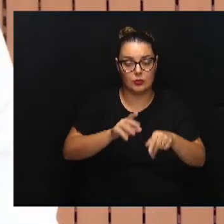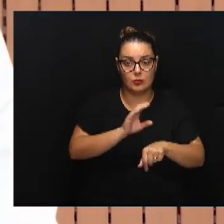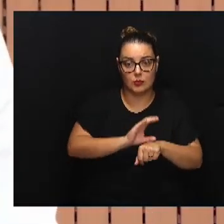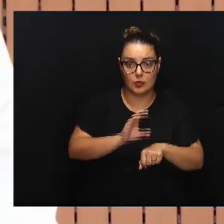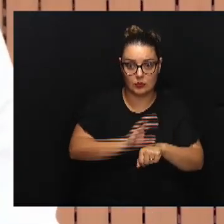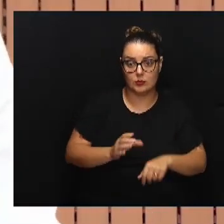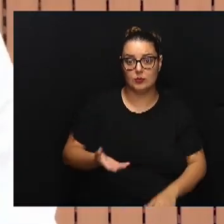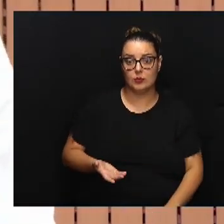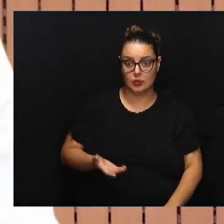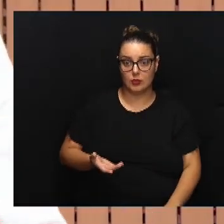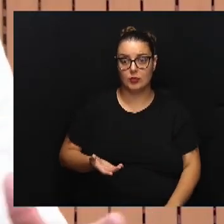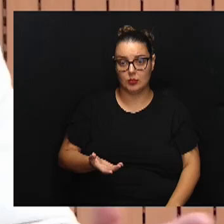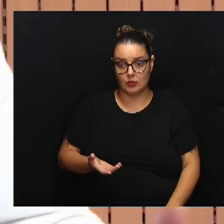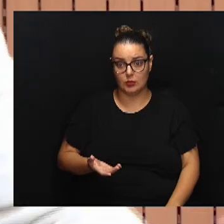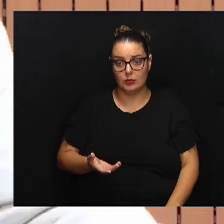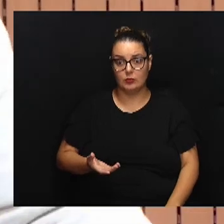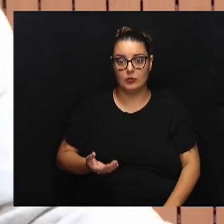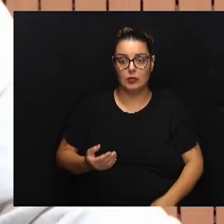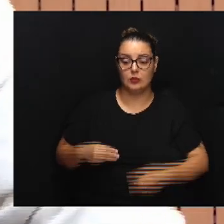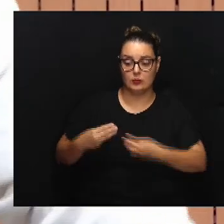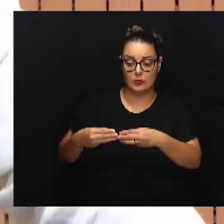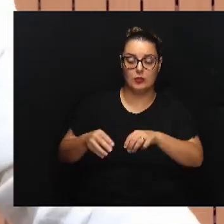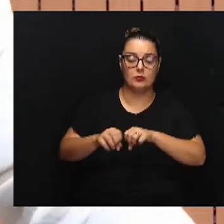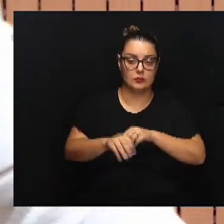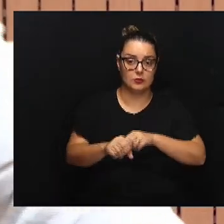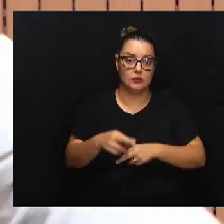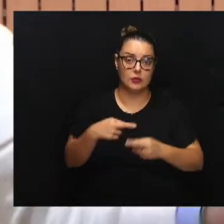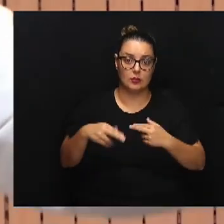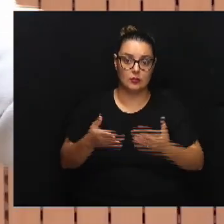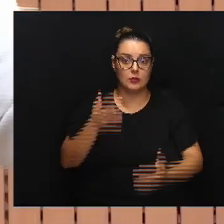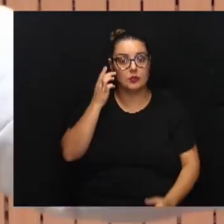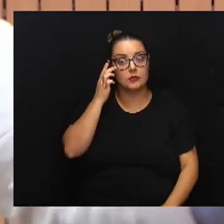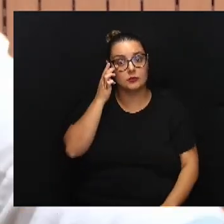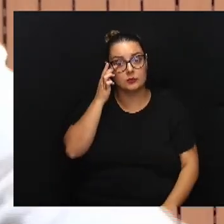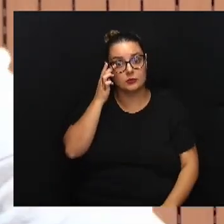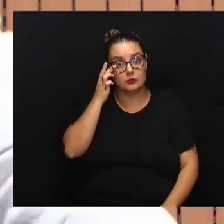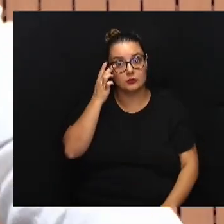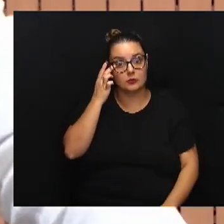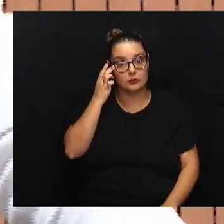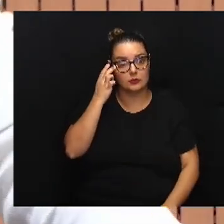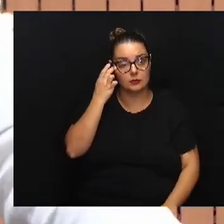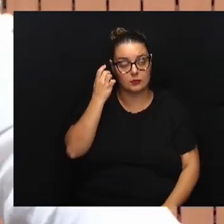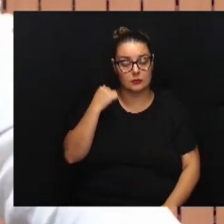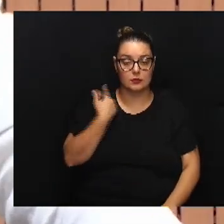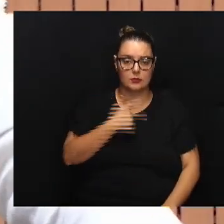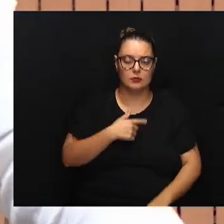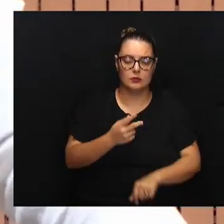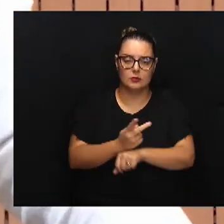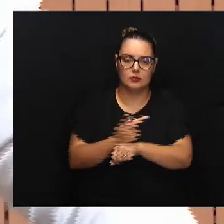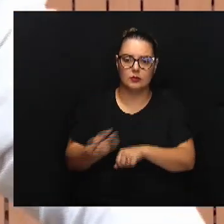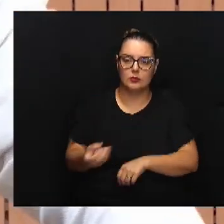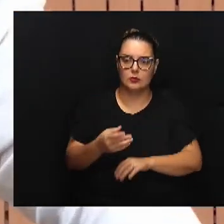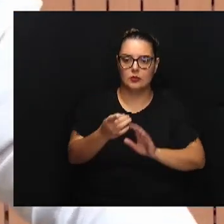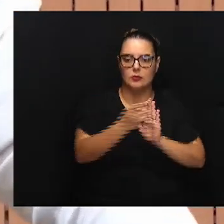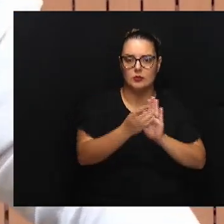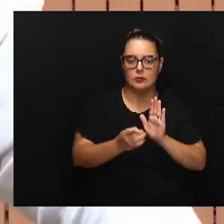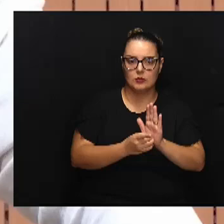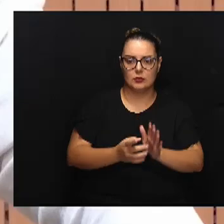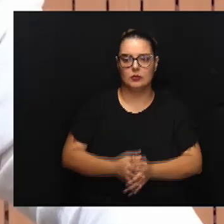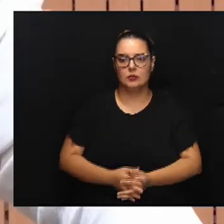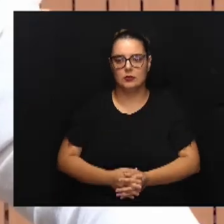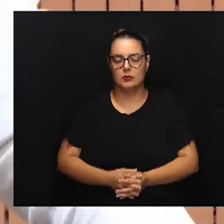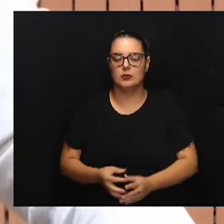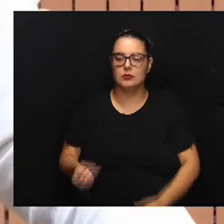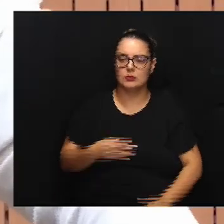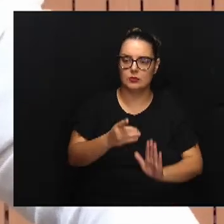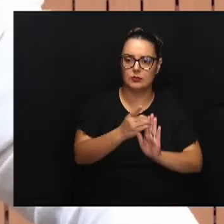da Educação, né? Então, tem essa questão. Então, nós fomos atrás do novo decreto. E, nesse novo decreto,